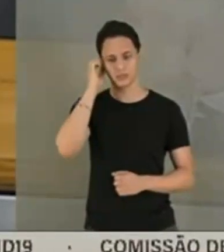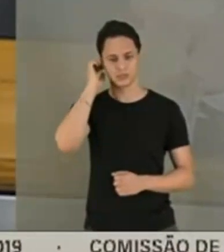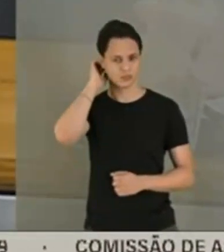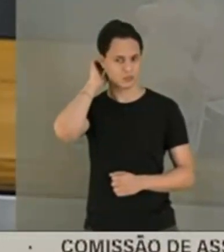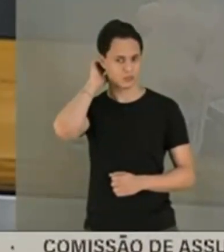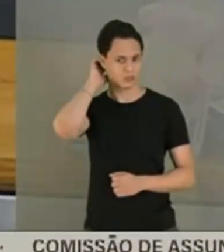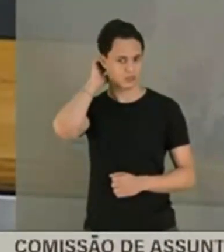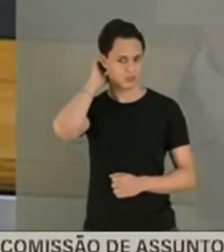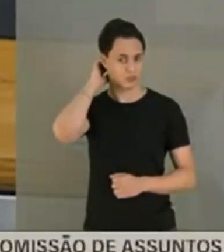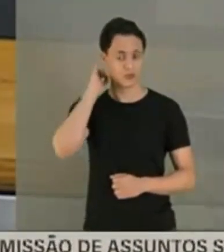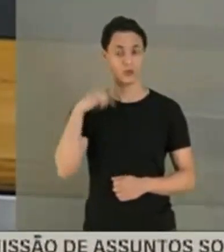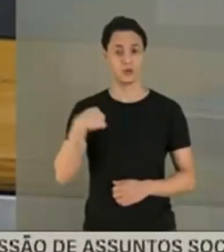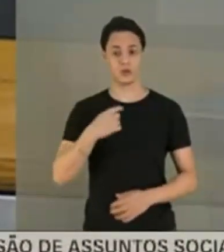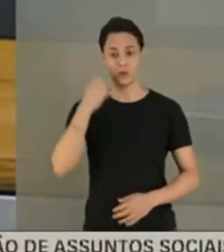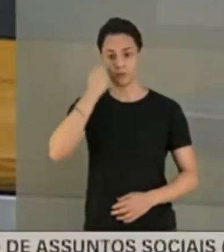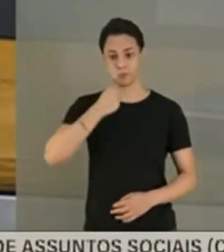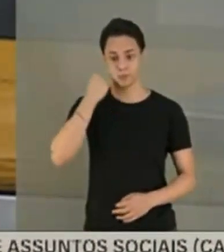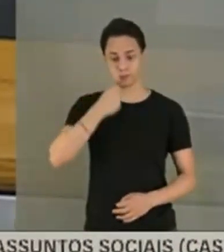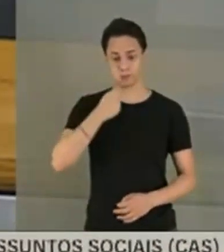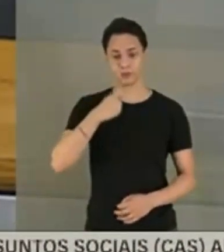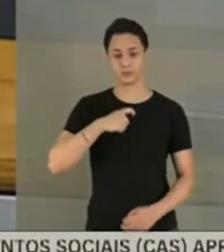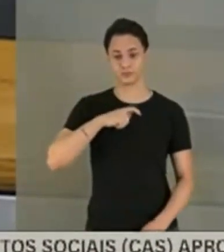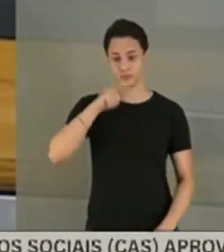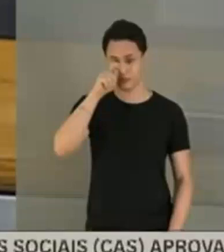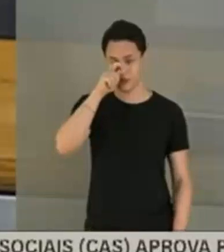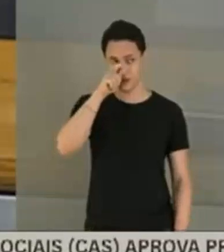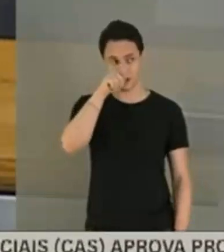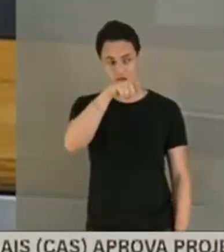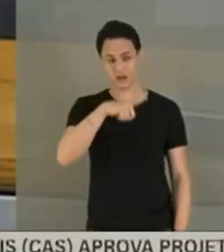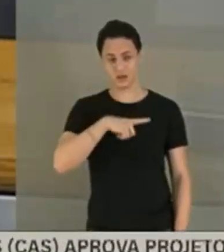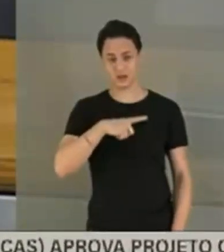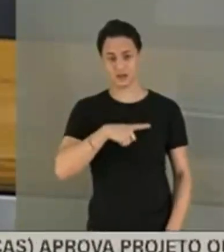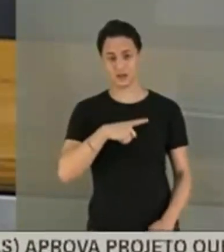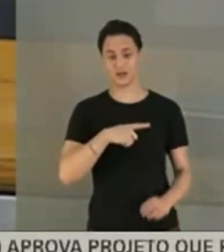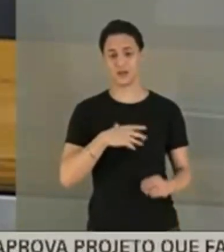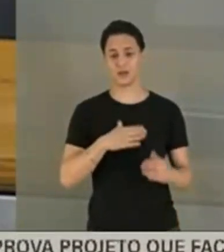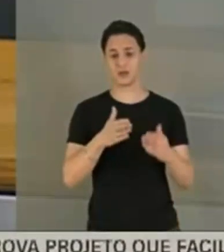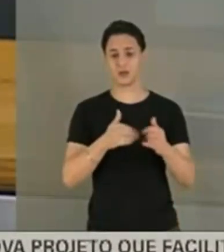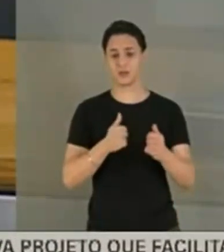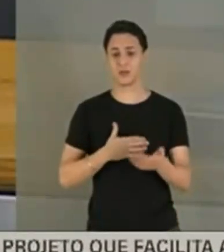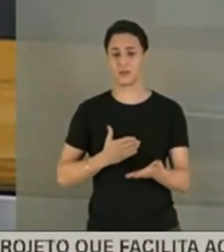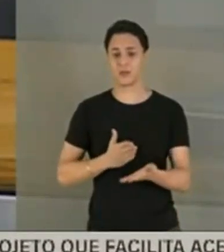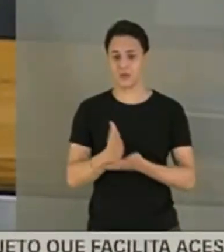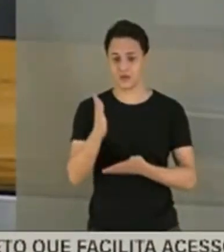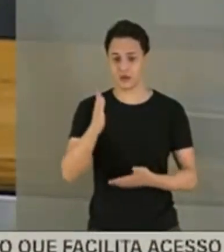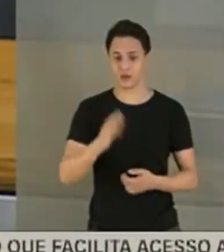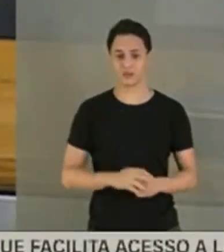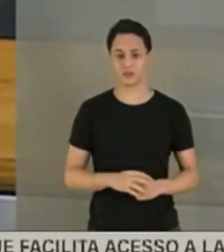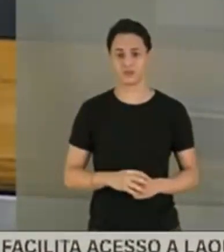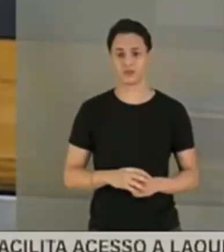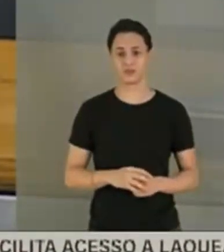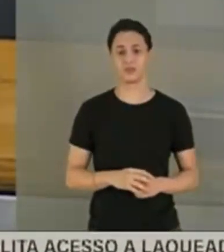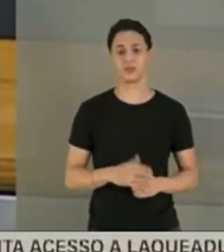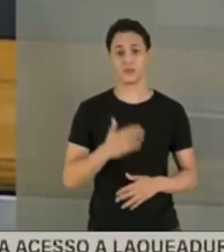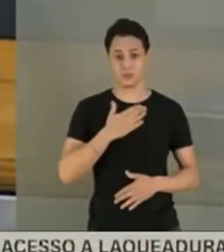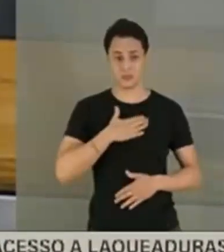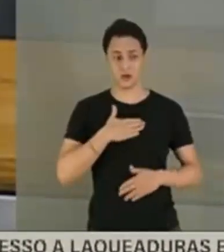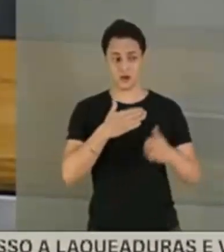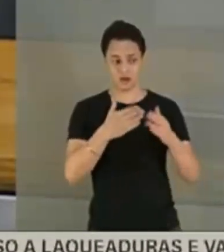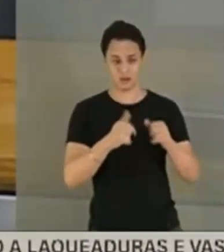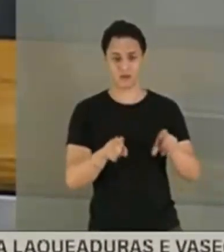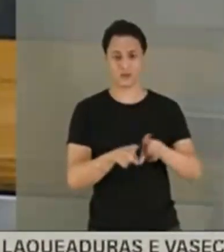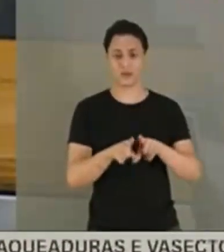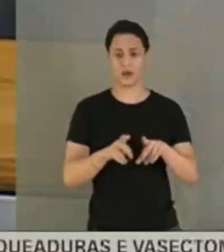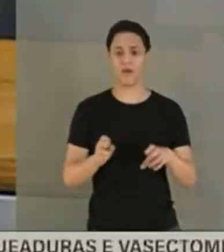nosso querido senador, presidente dessa sessão, tem um requerimento aprovado, e meu também aprovado,